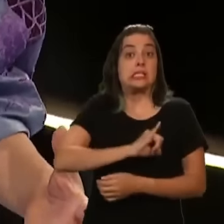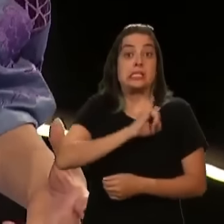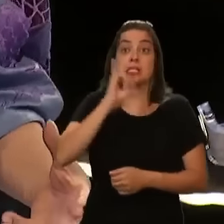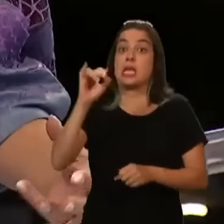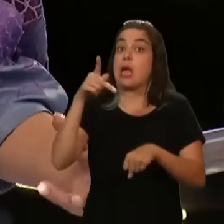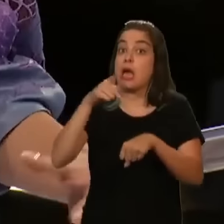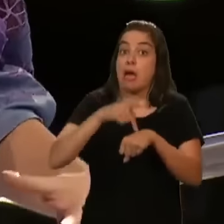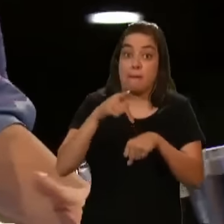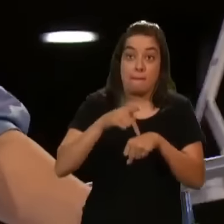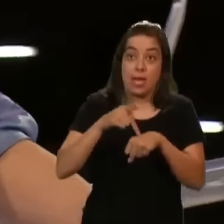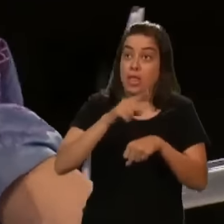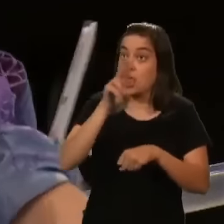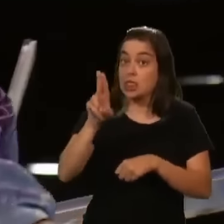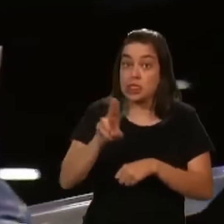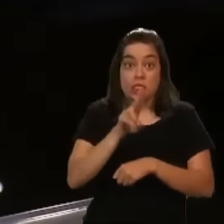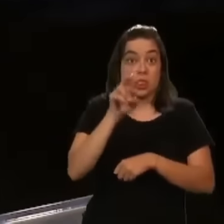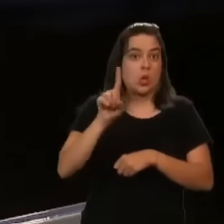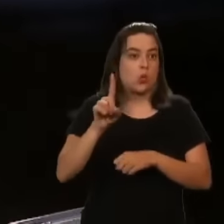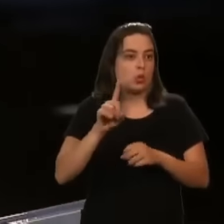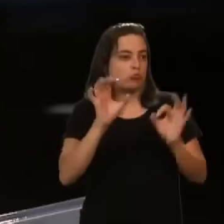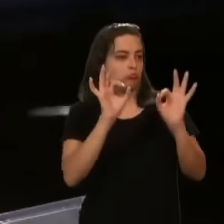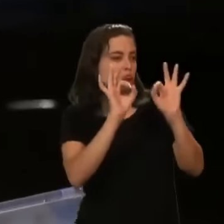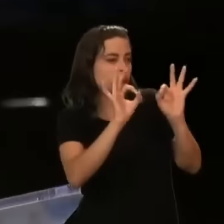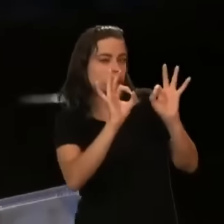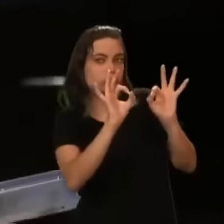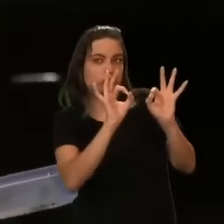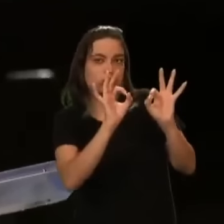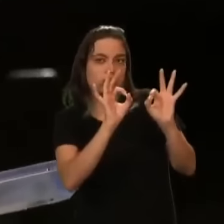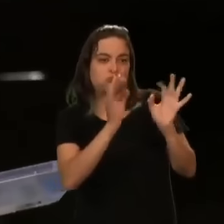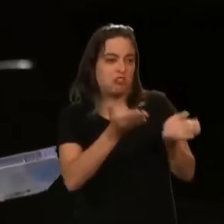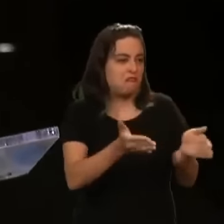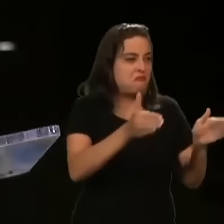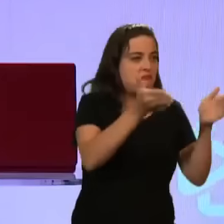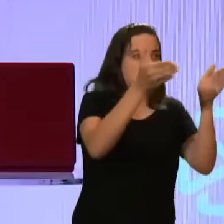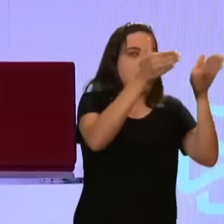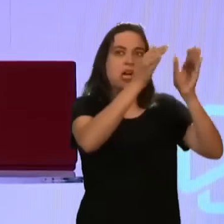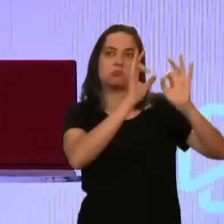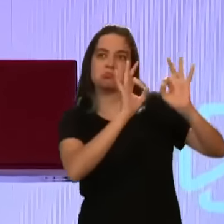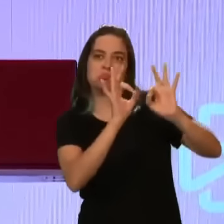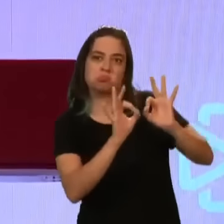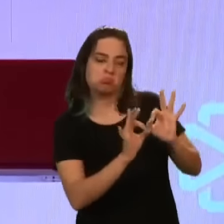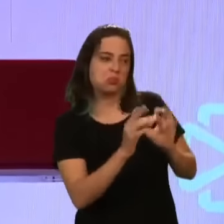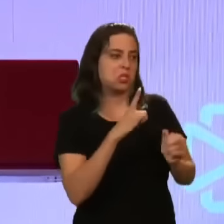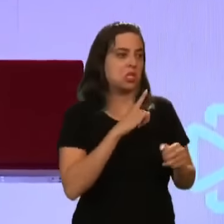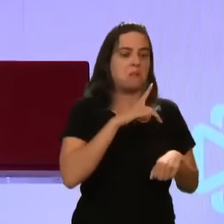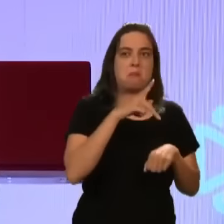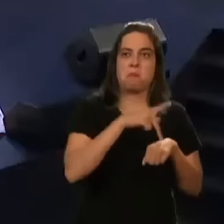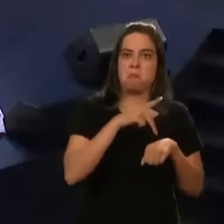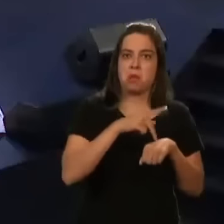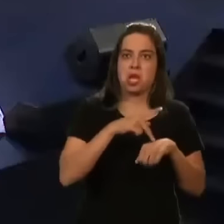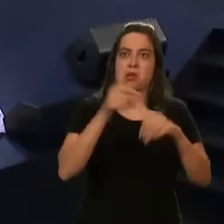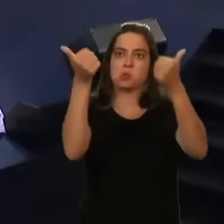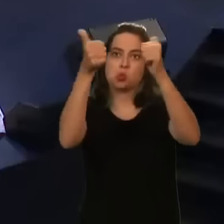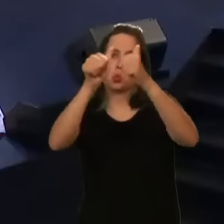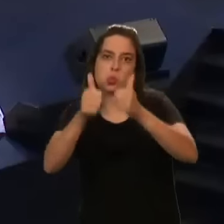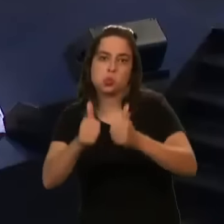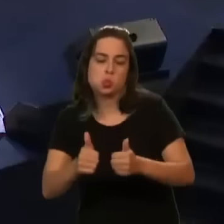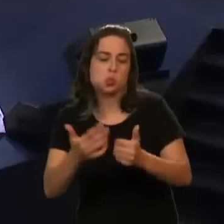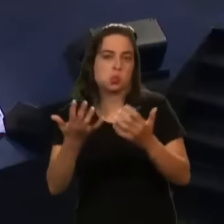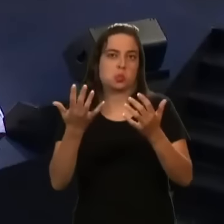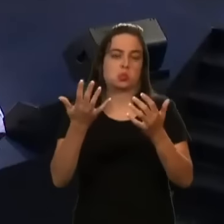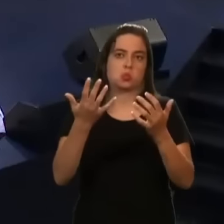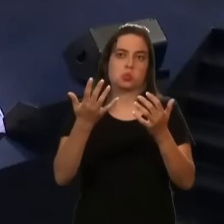é usada para ornamentar algo, pode ser um vaso, olha, feito de pedrinhas, uma escultura de pedra,